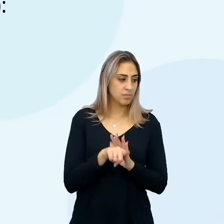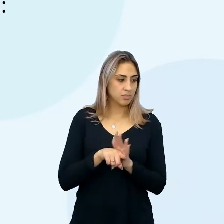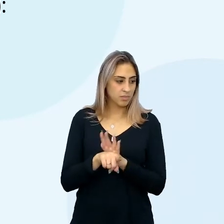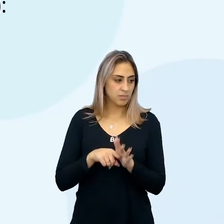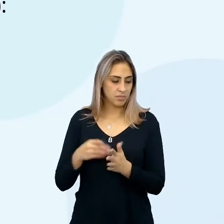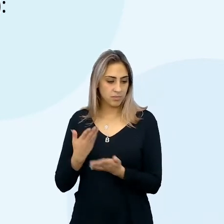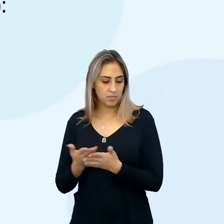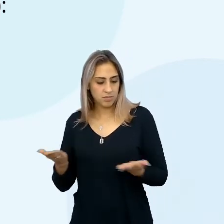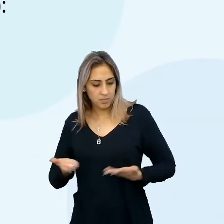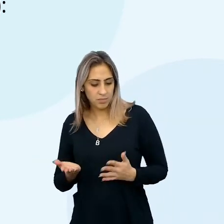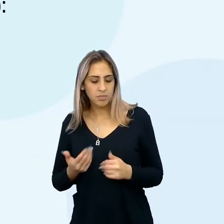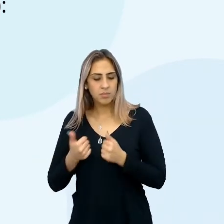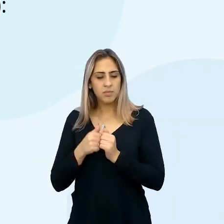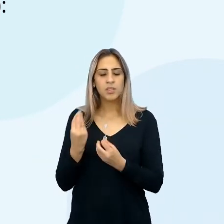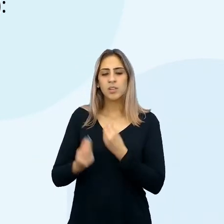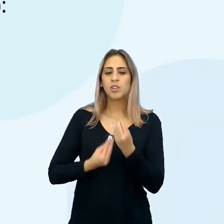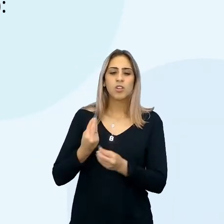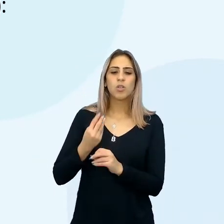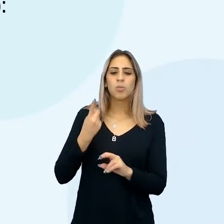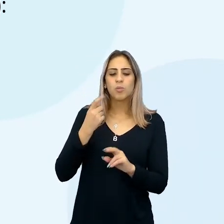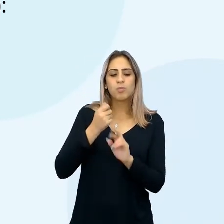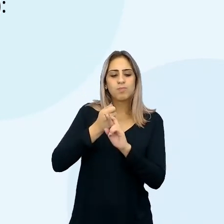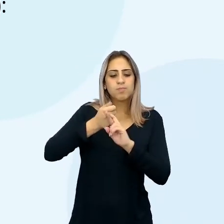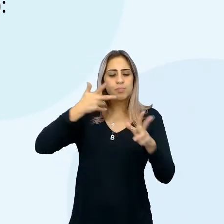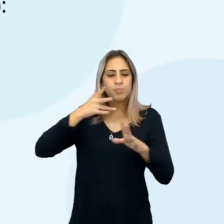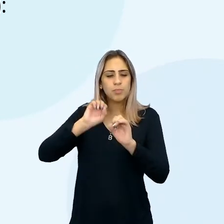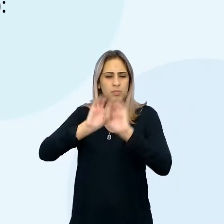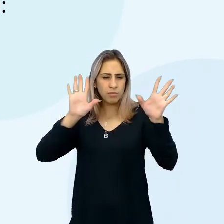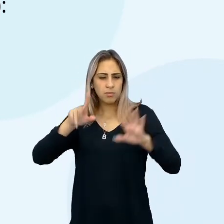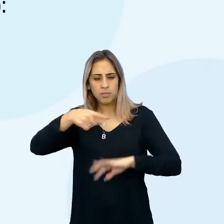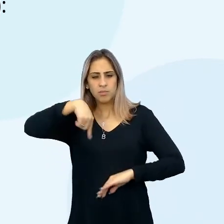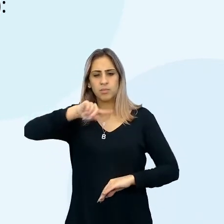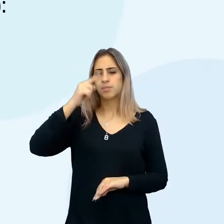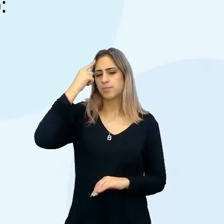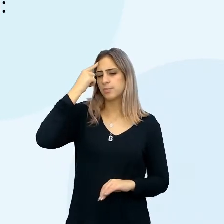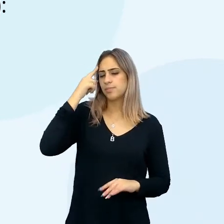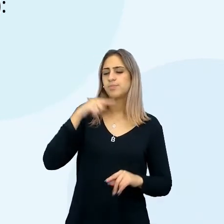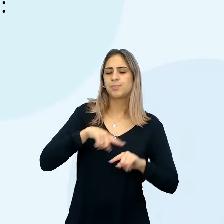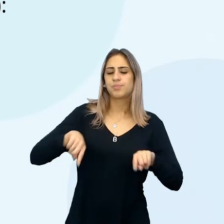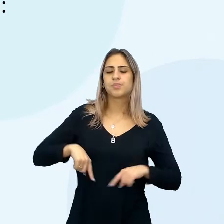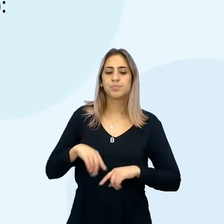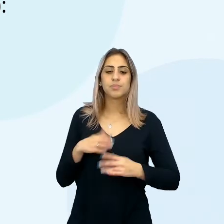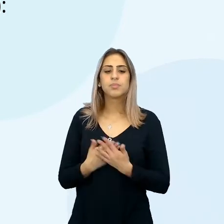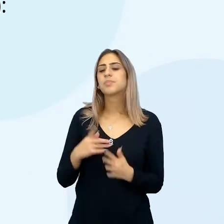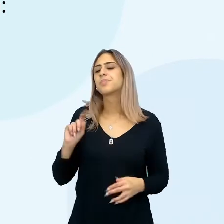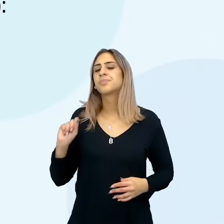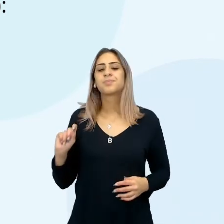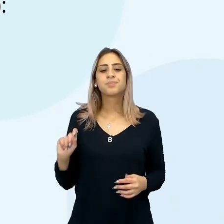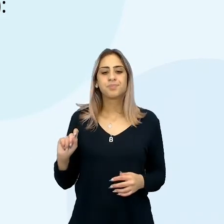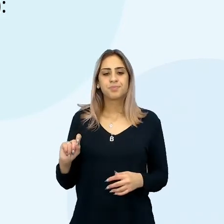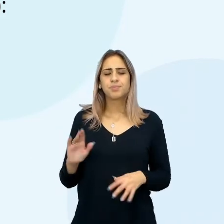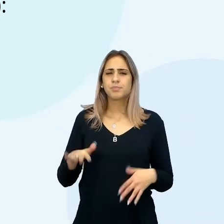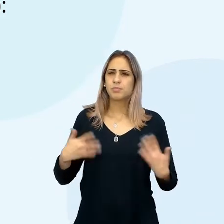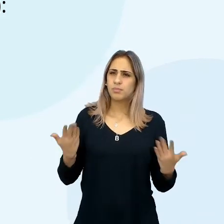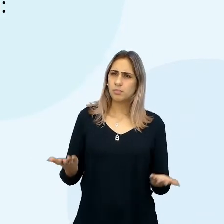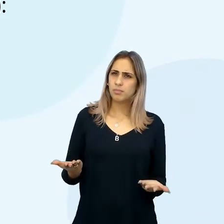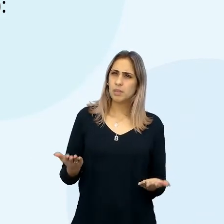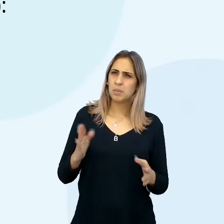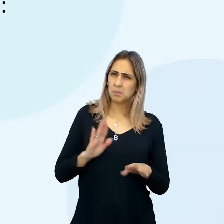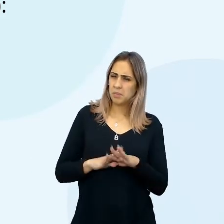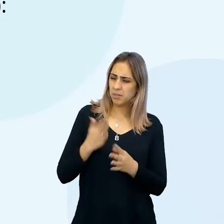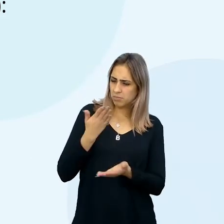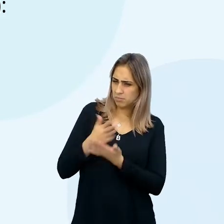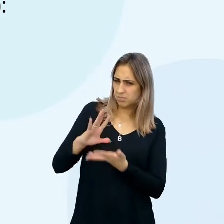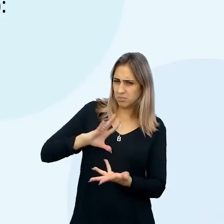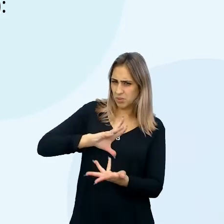aula de hoje, mas que fica como uma flecha para vocês pensarem em sala de aula, que é o seguinte: poxa, mais da metade